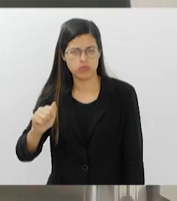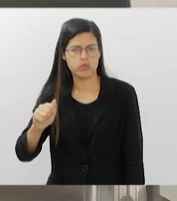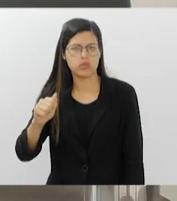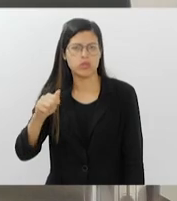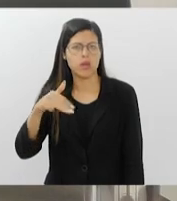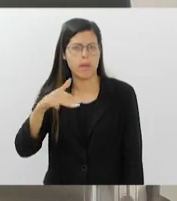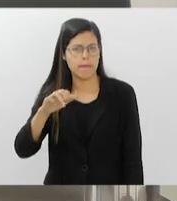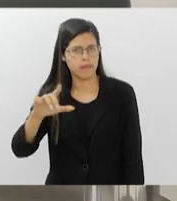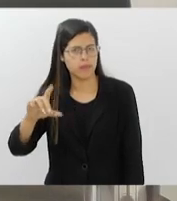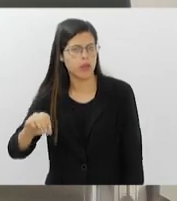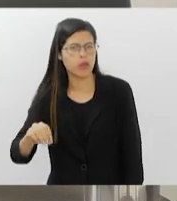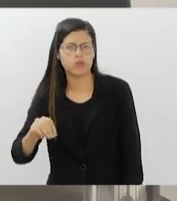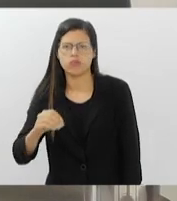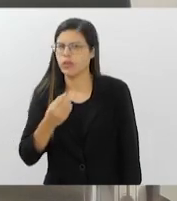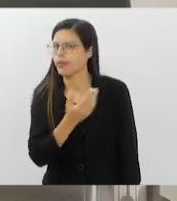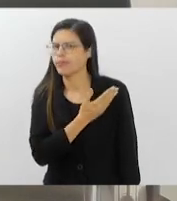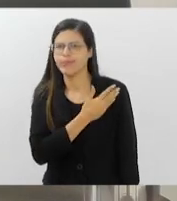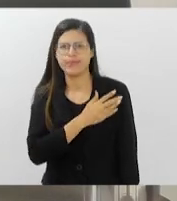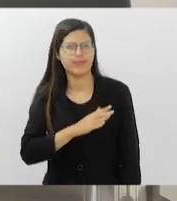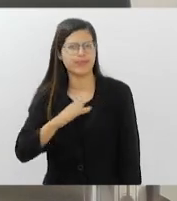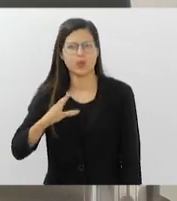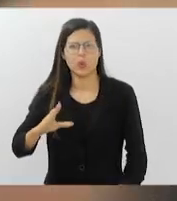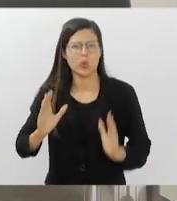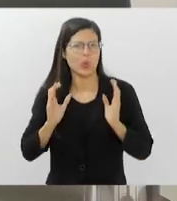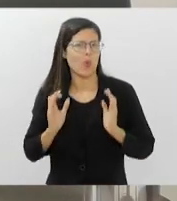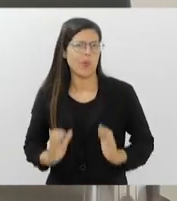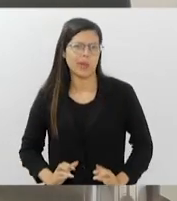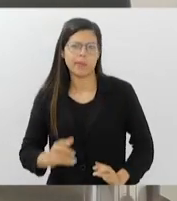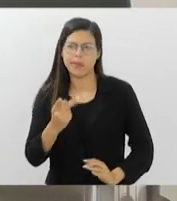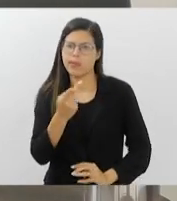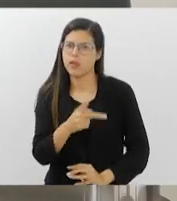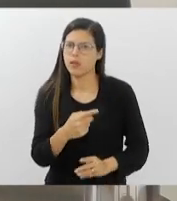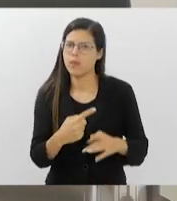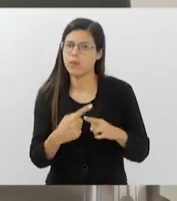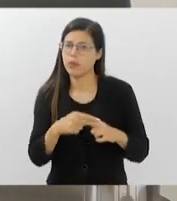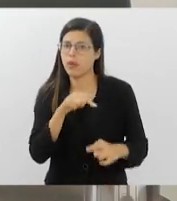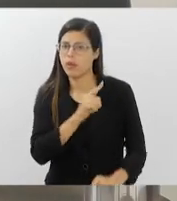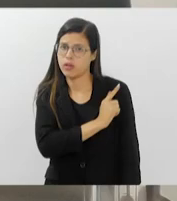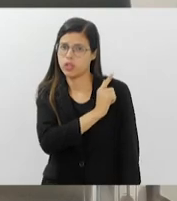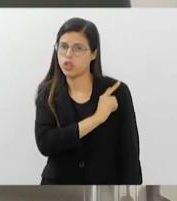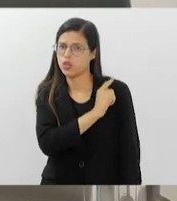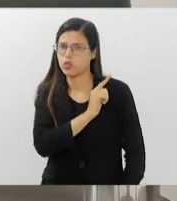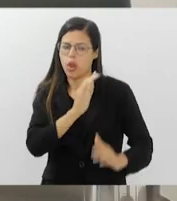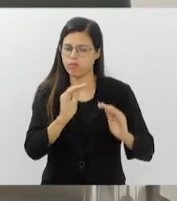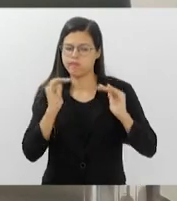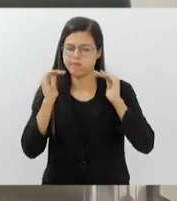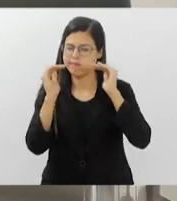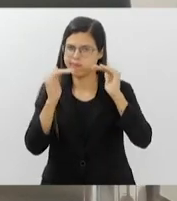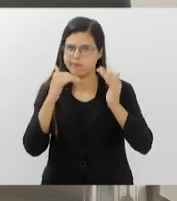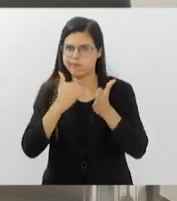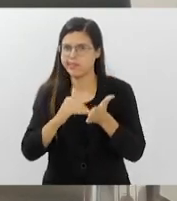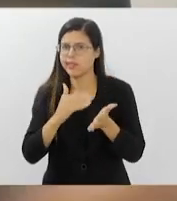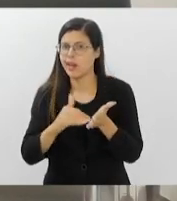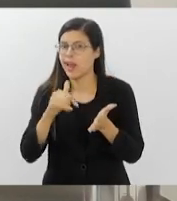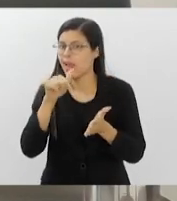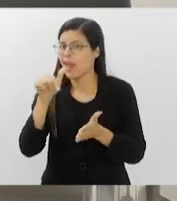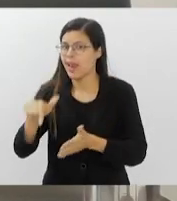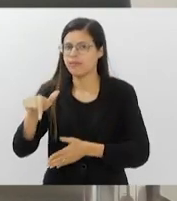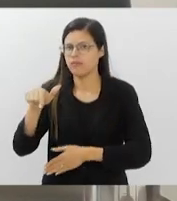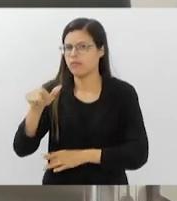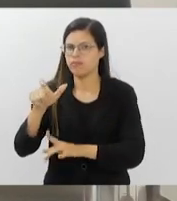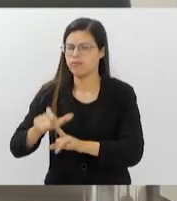comportamento dela porque ela é a gestora maior da secretaria então é dela não é de